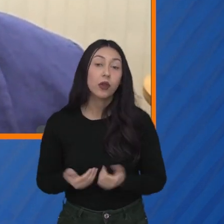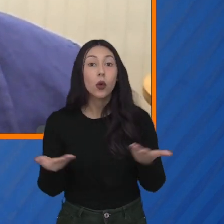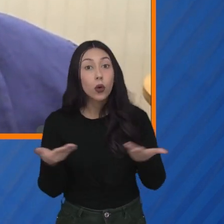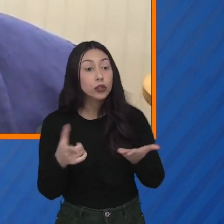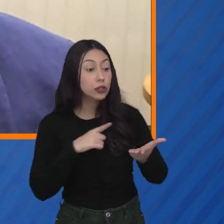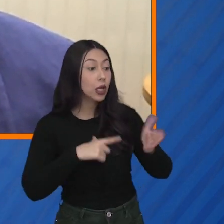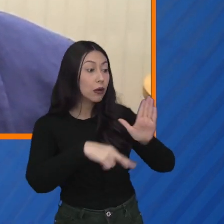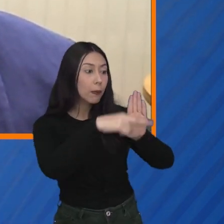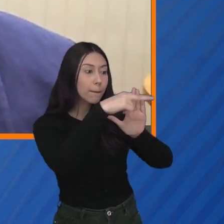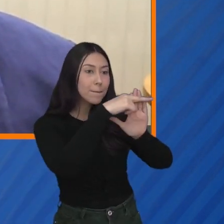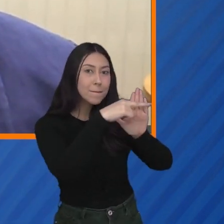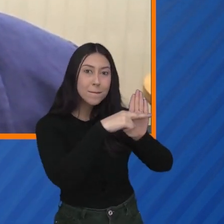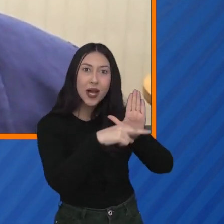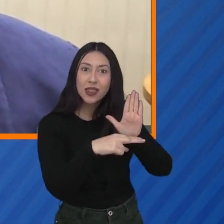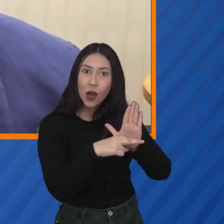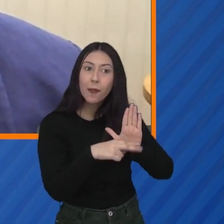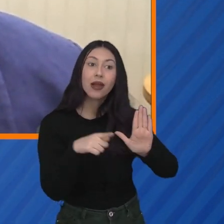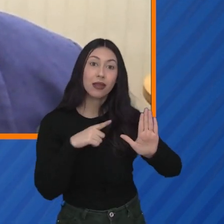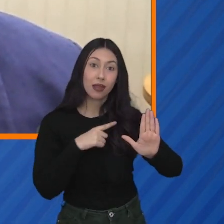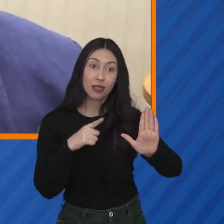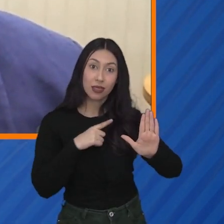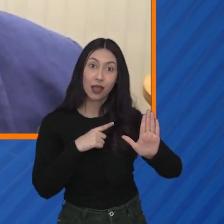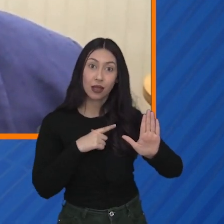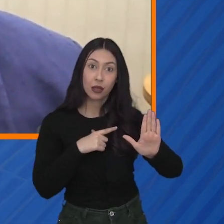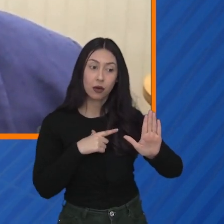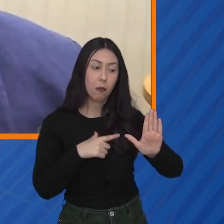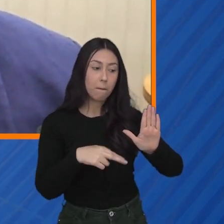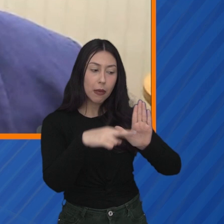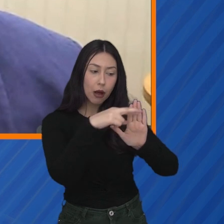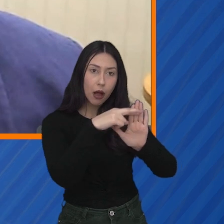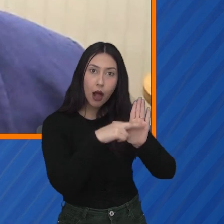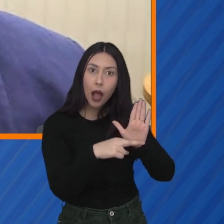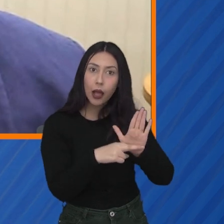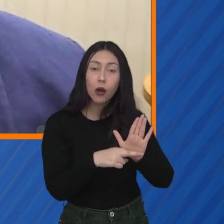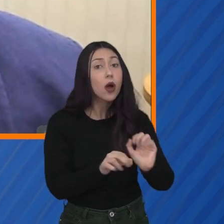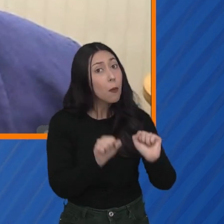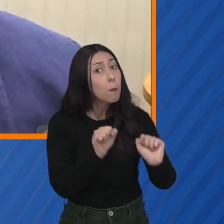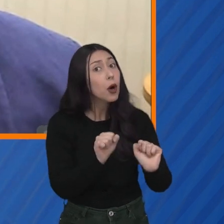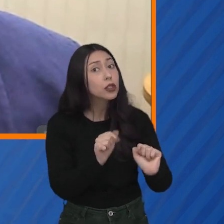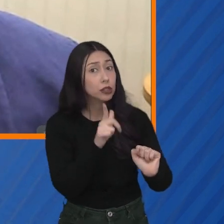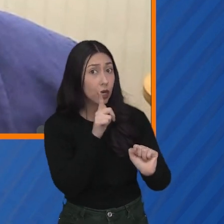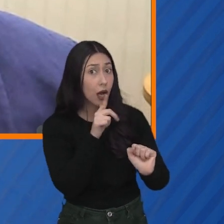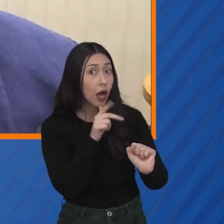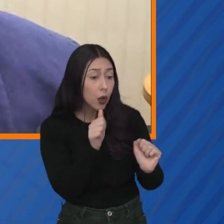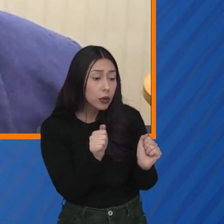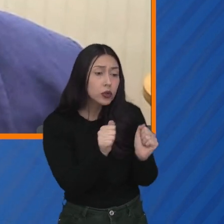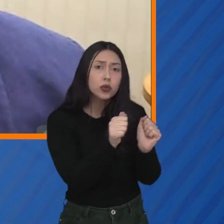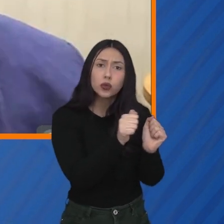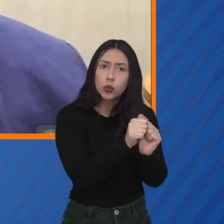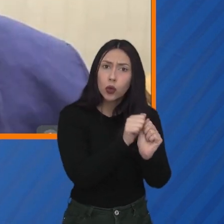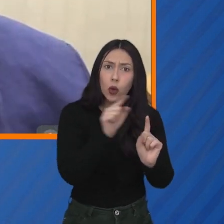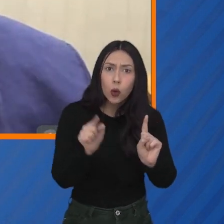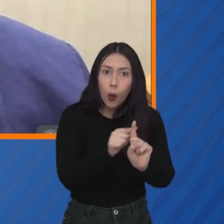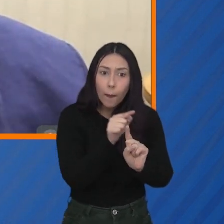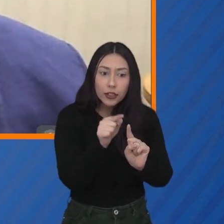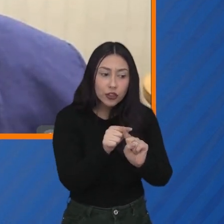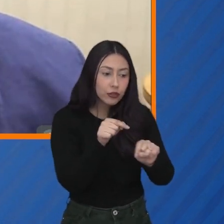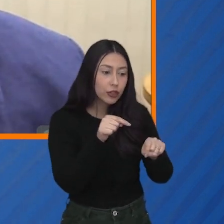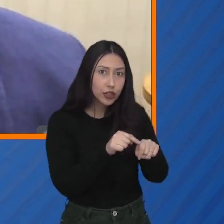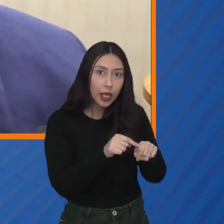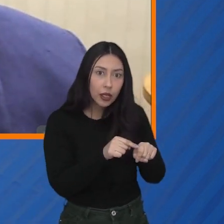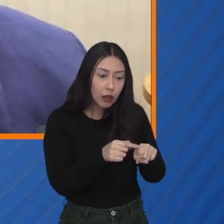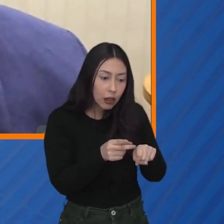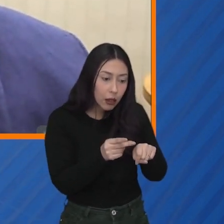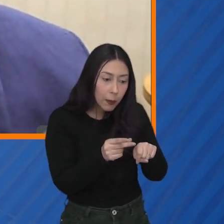que estabelece quanto você pode envelopar esse produto com água, que é uma forma de você conservar o